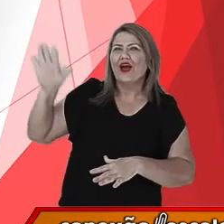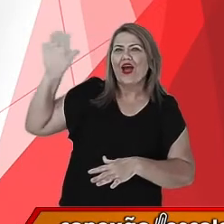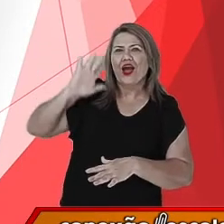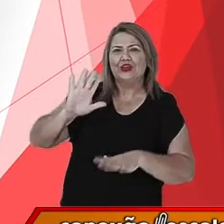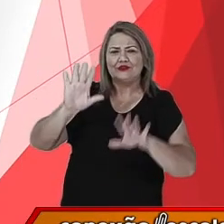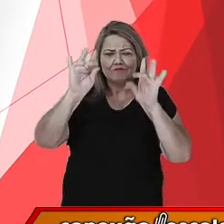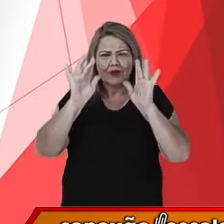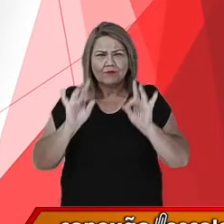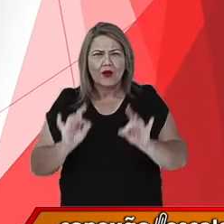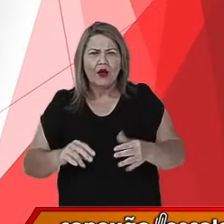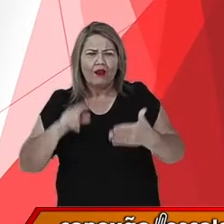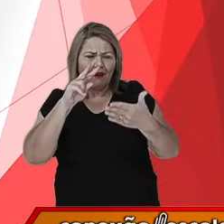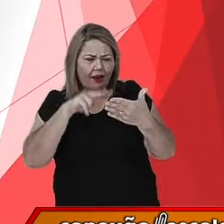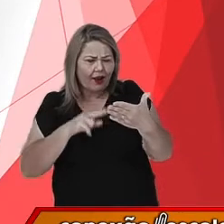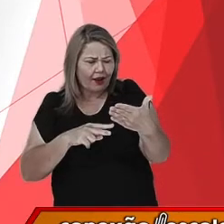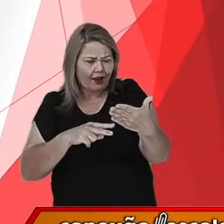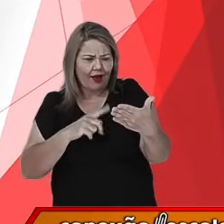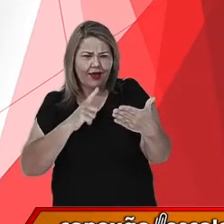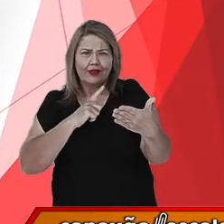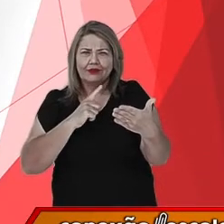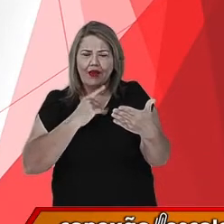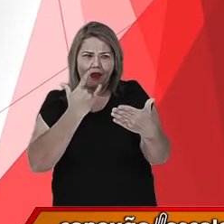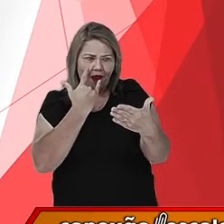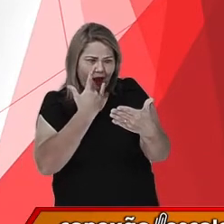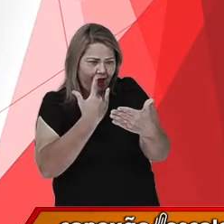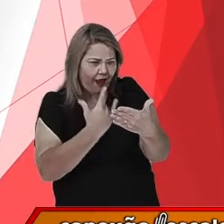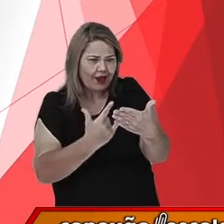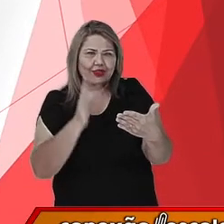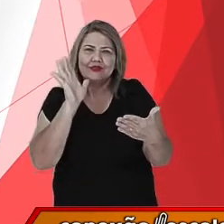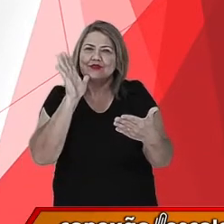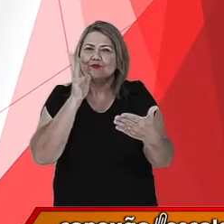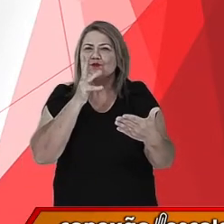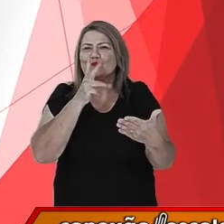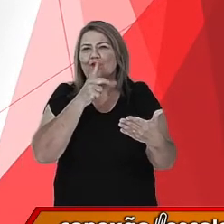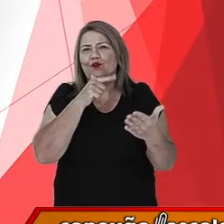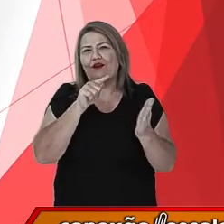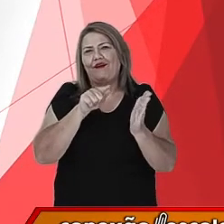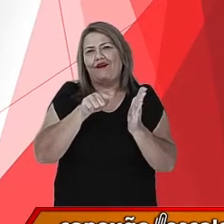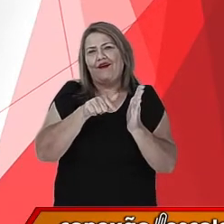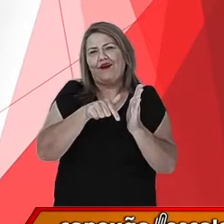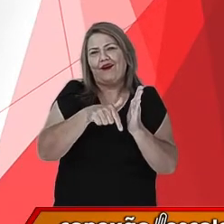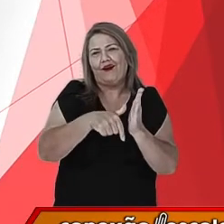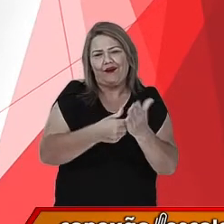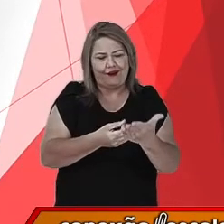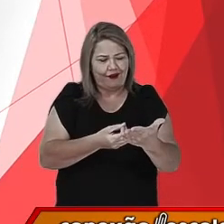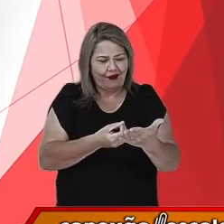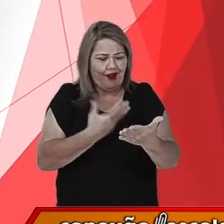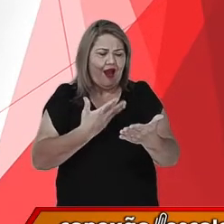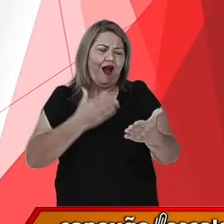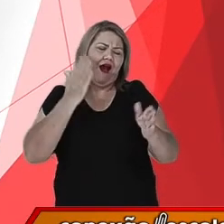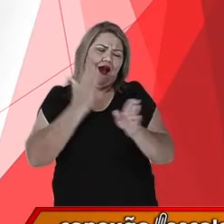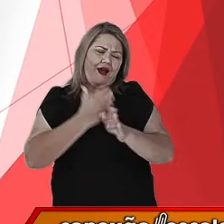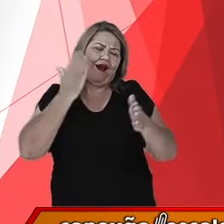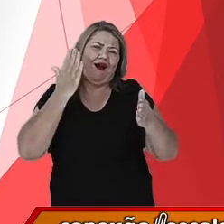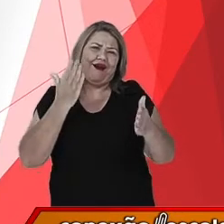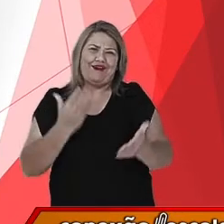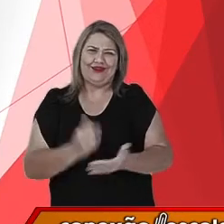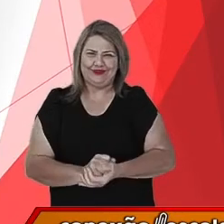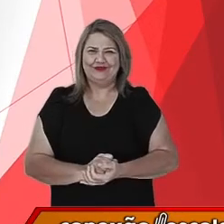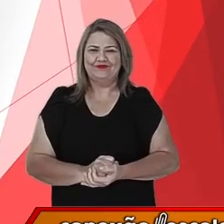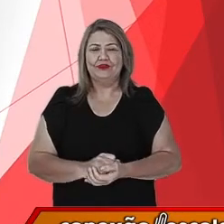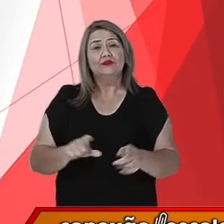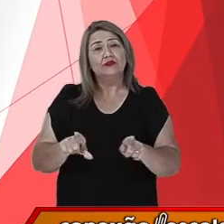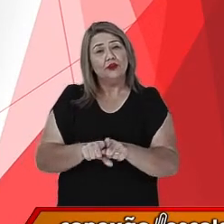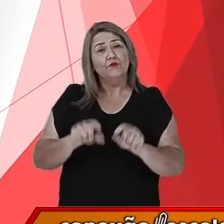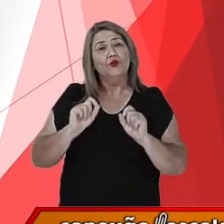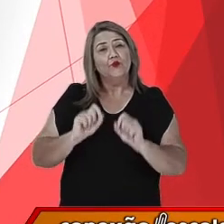por exemplo, que fazem com que a história demore um pouquinho a trazer a sua resolução. Há o predomínio de uma